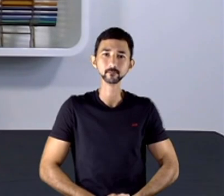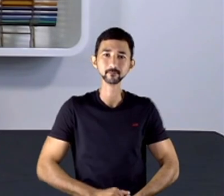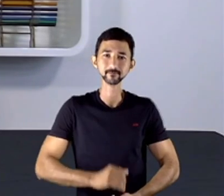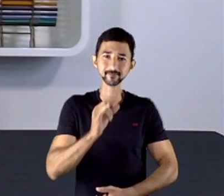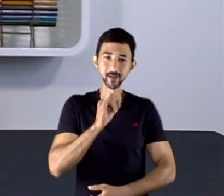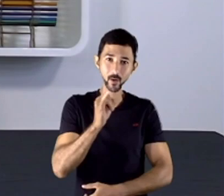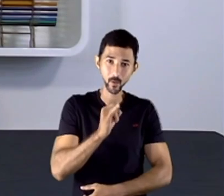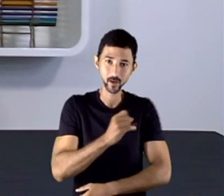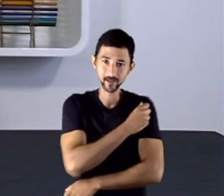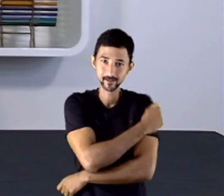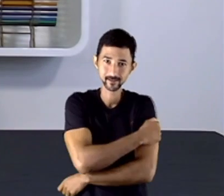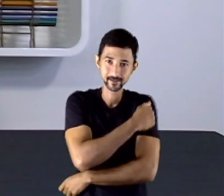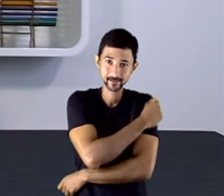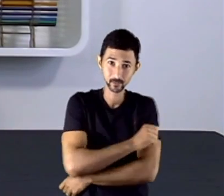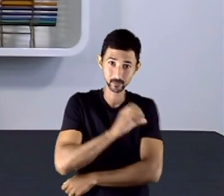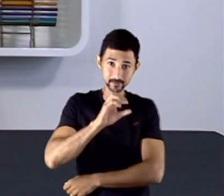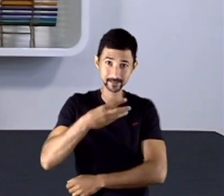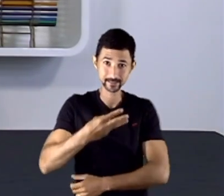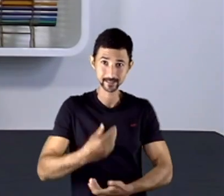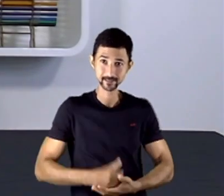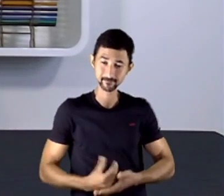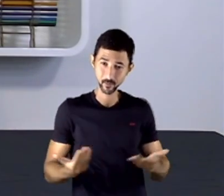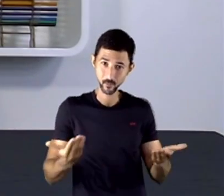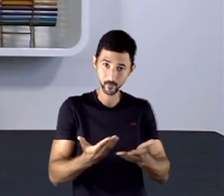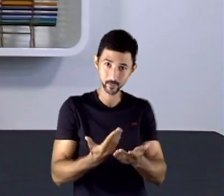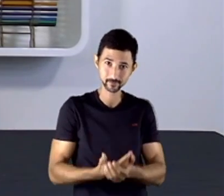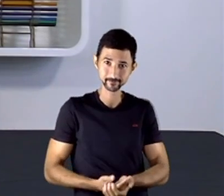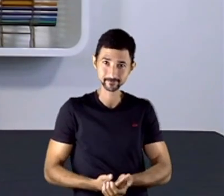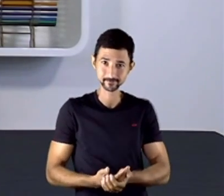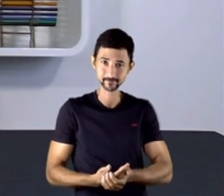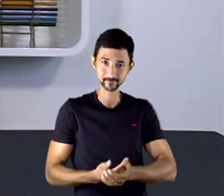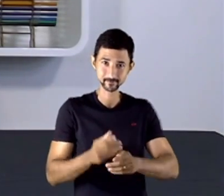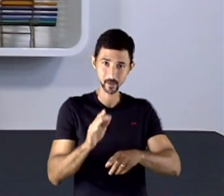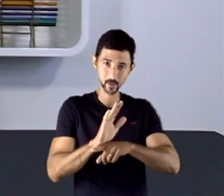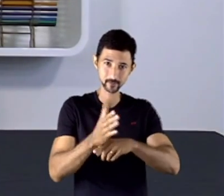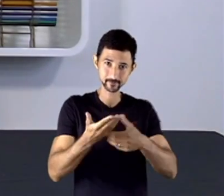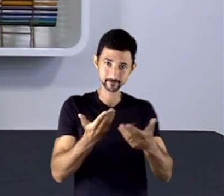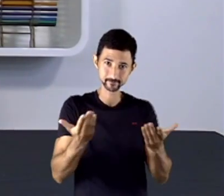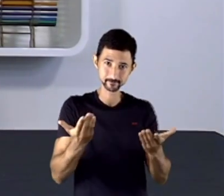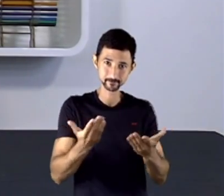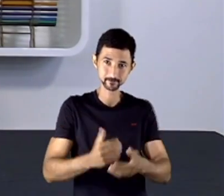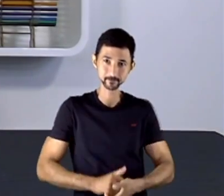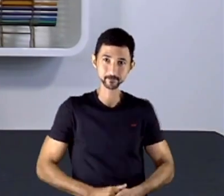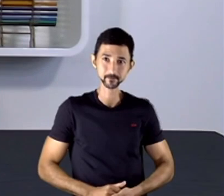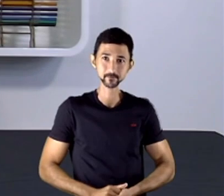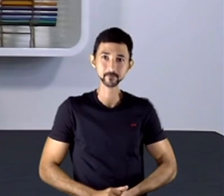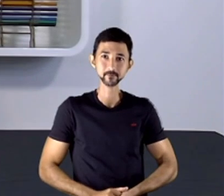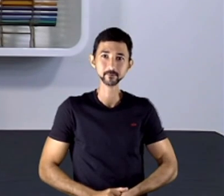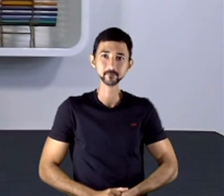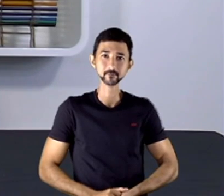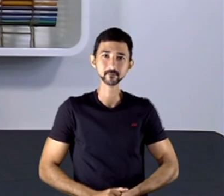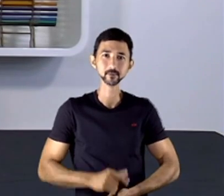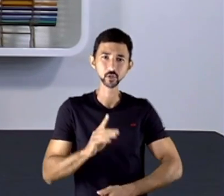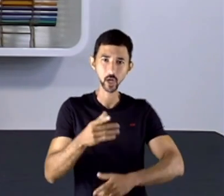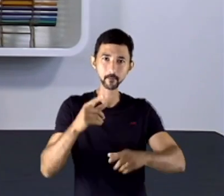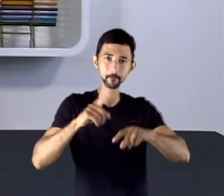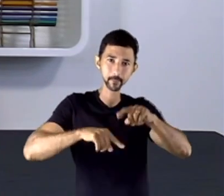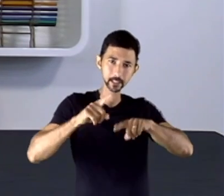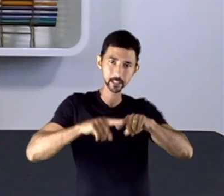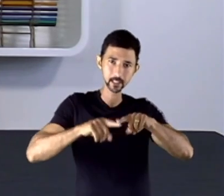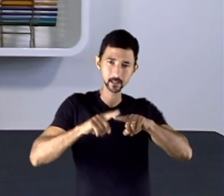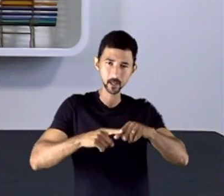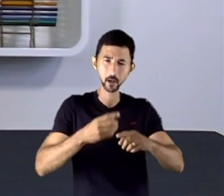Olá, galerinha do C3. É uma honra estar com vocês nessa transmissão. Quem já tiver com material